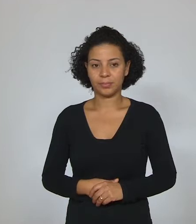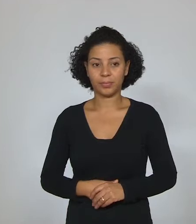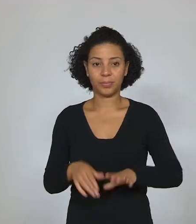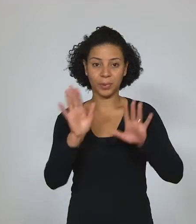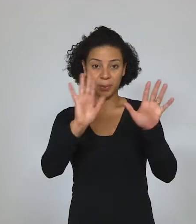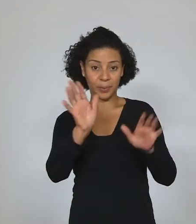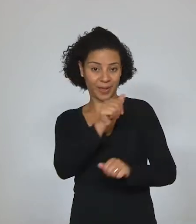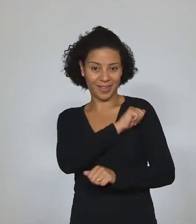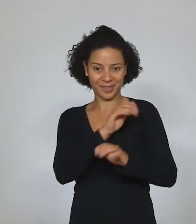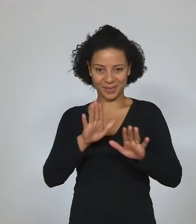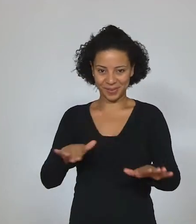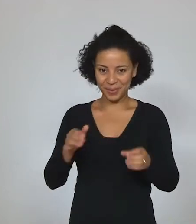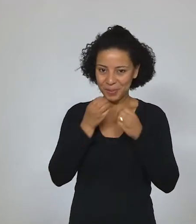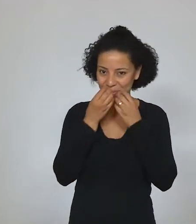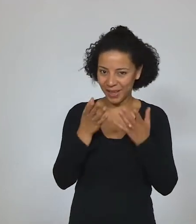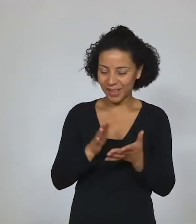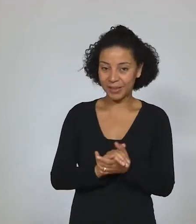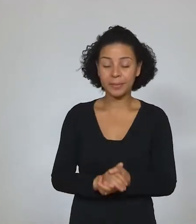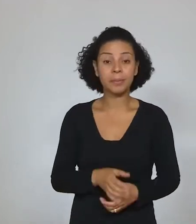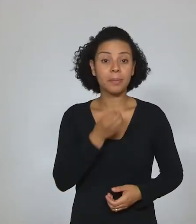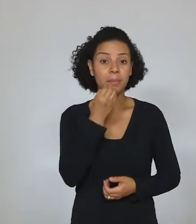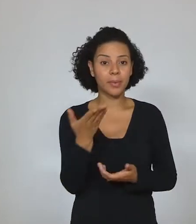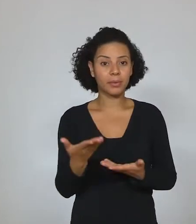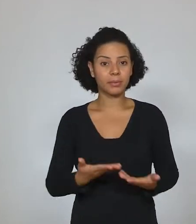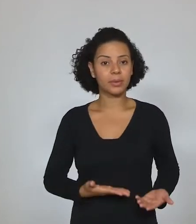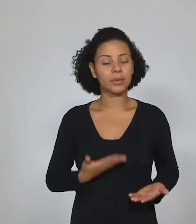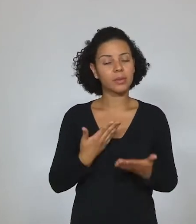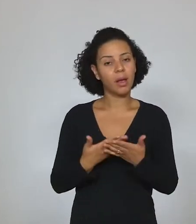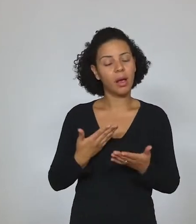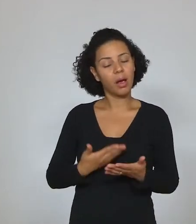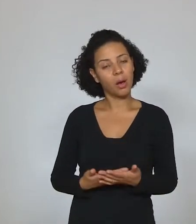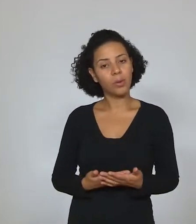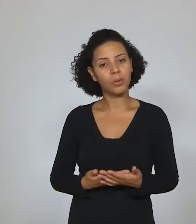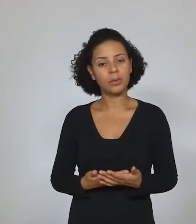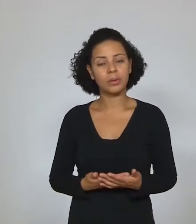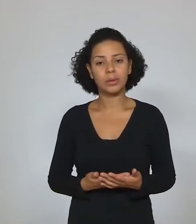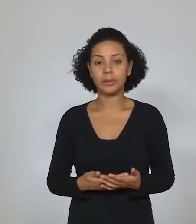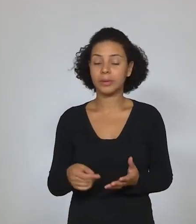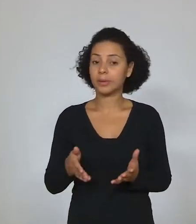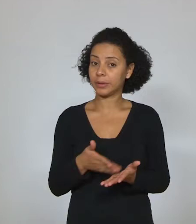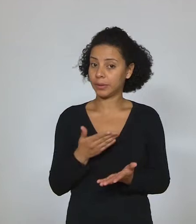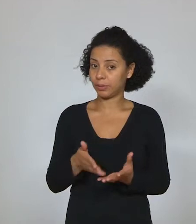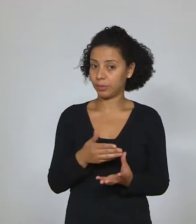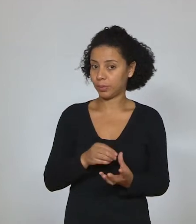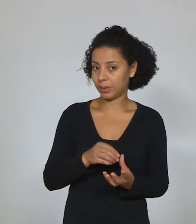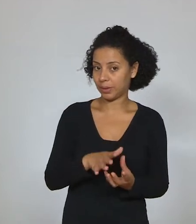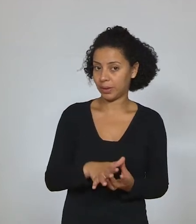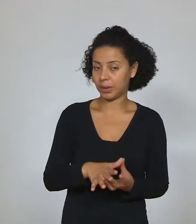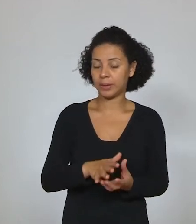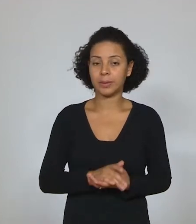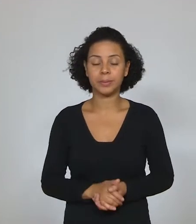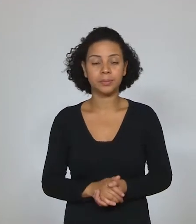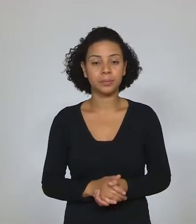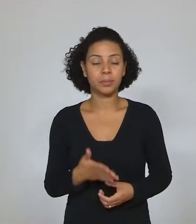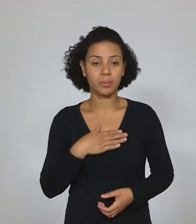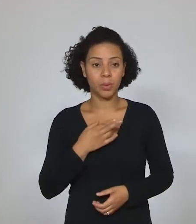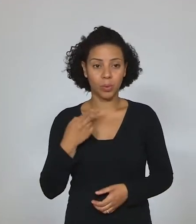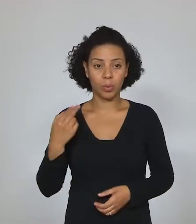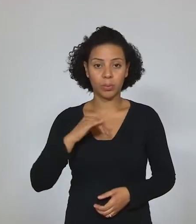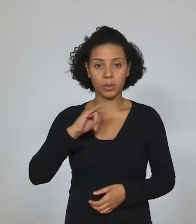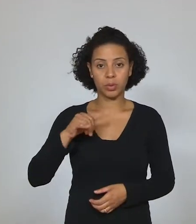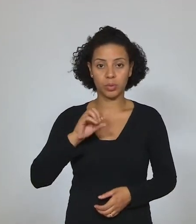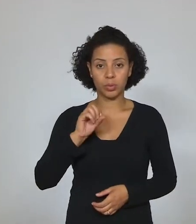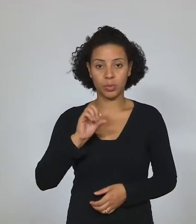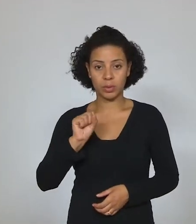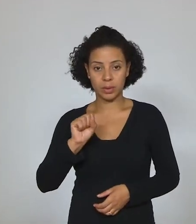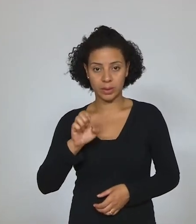Olá, alunos, tudo bem? Sejam muito bem-vindos a mais uma aula do Trilha de Aprendizagem. Meu nome é José Pedro, este